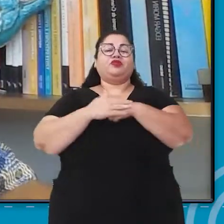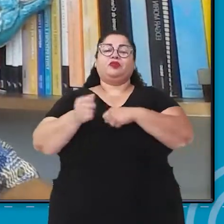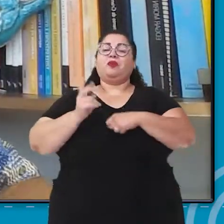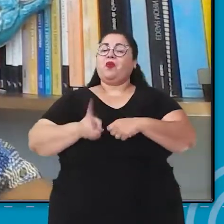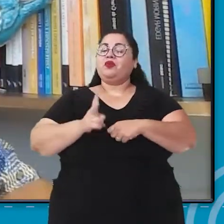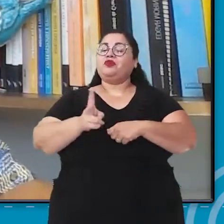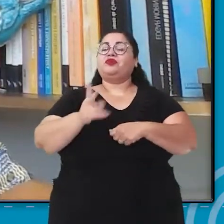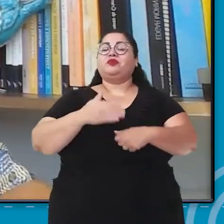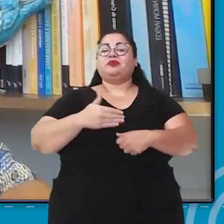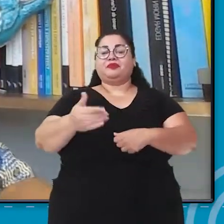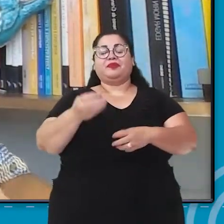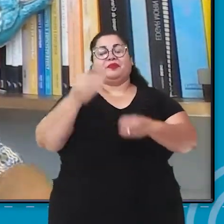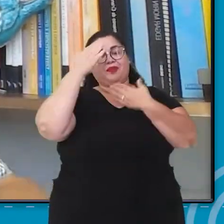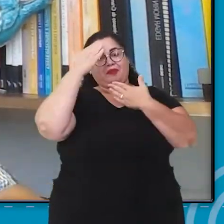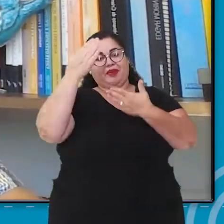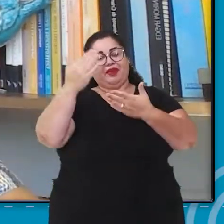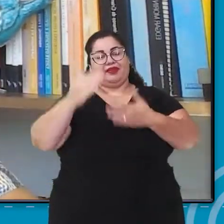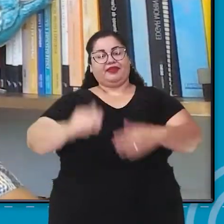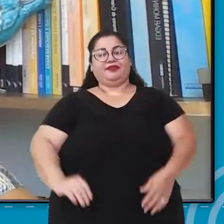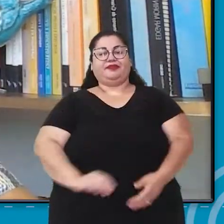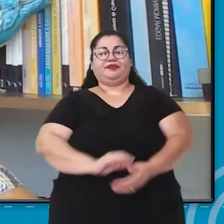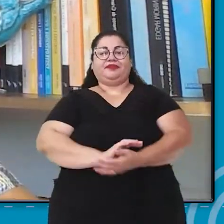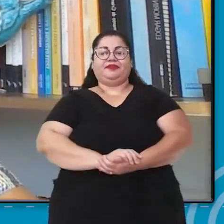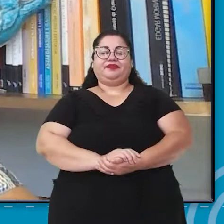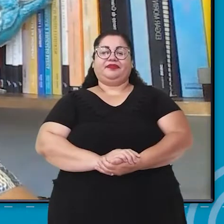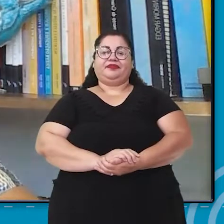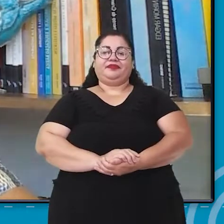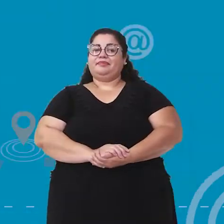disponível para continuá-la. Obrigado.